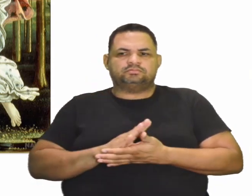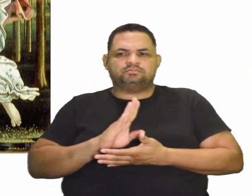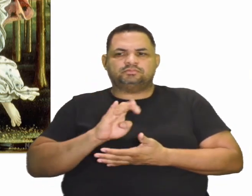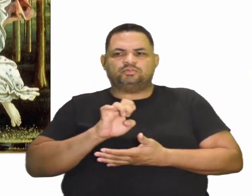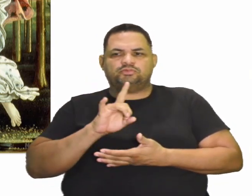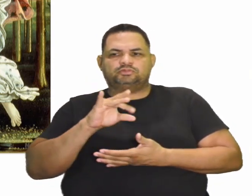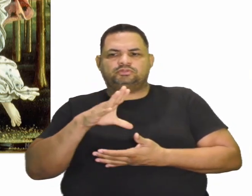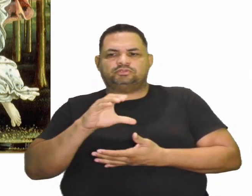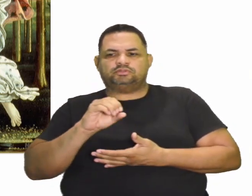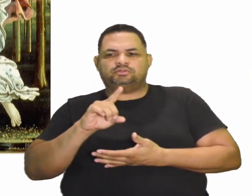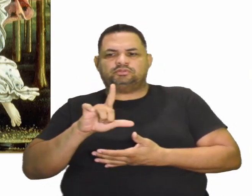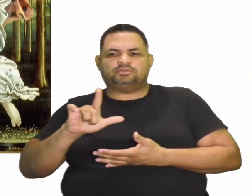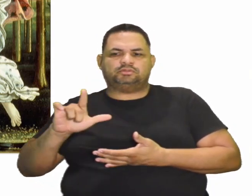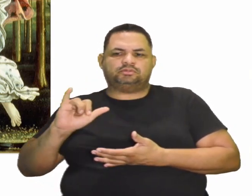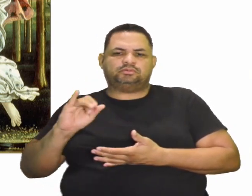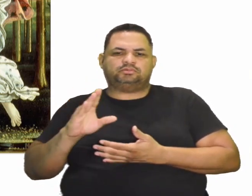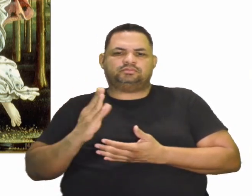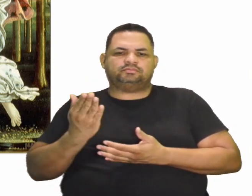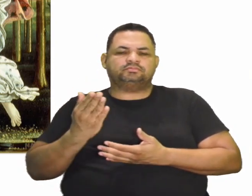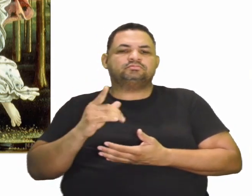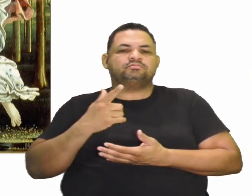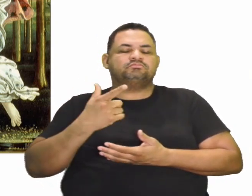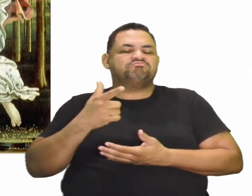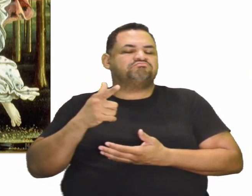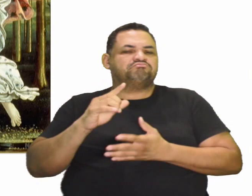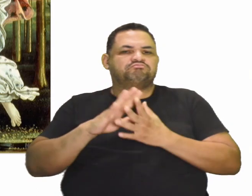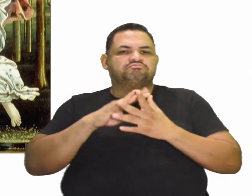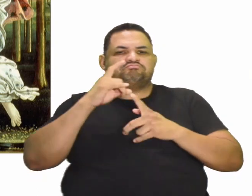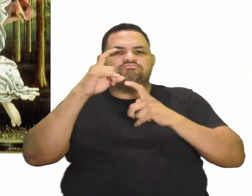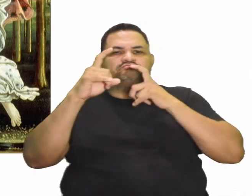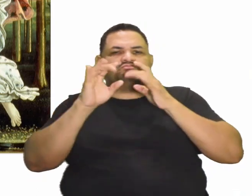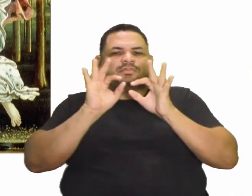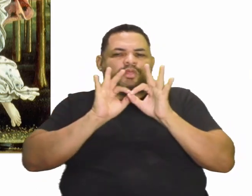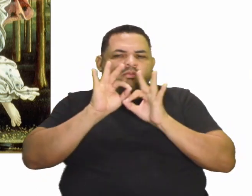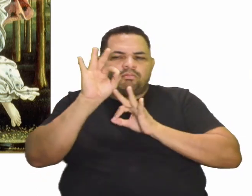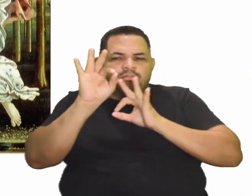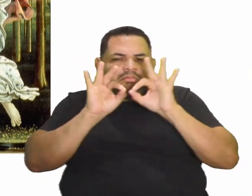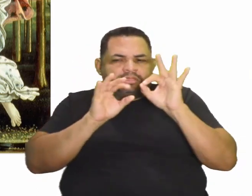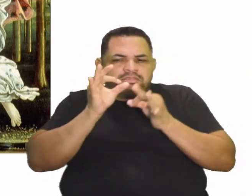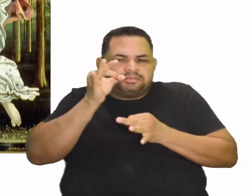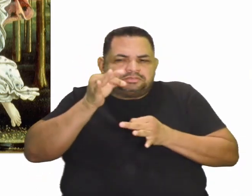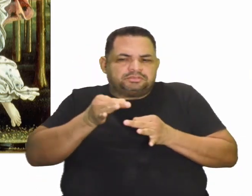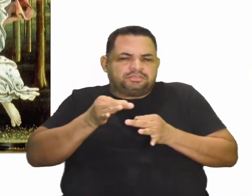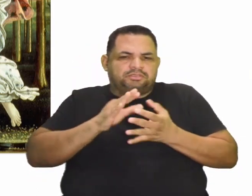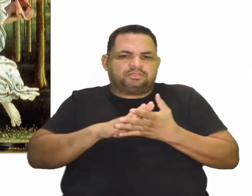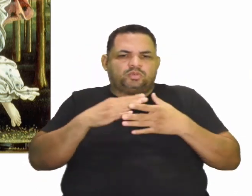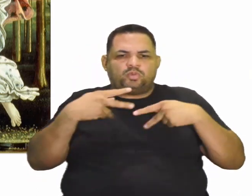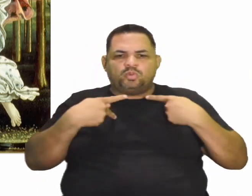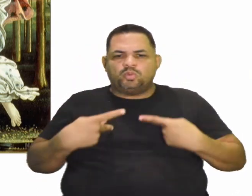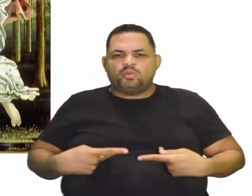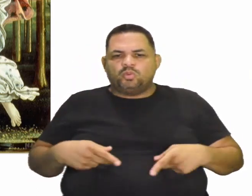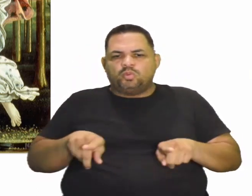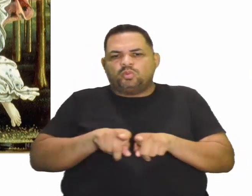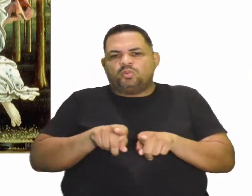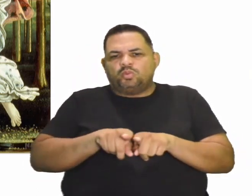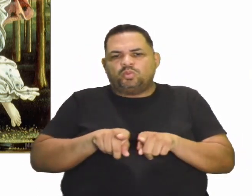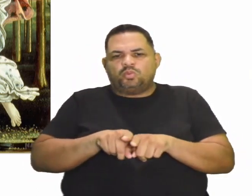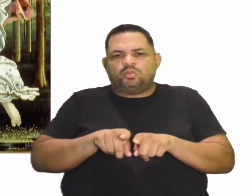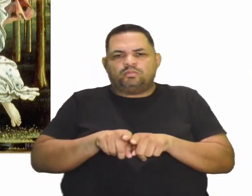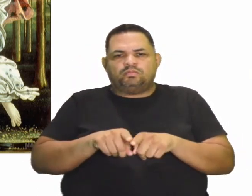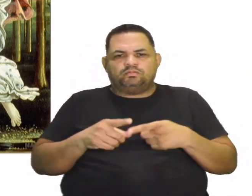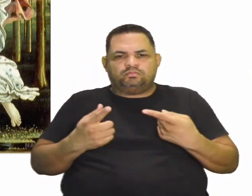Botticelli não teve preocupação com essa simetria. E o corpo da deusa também está